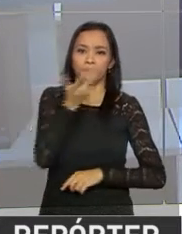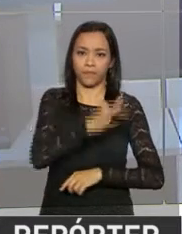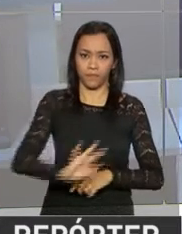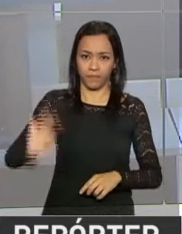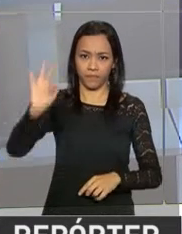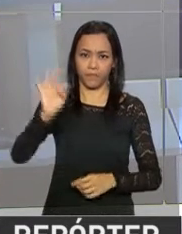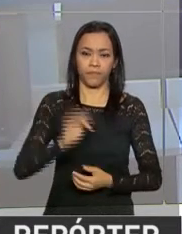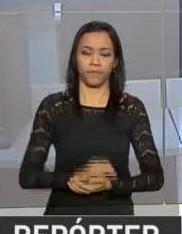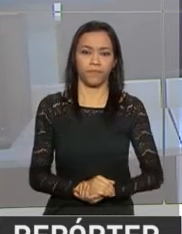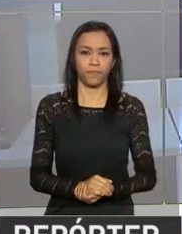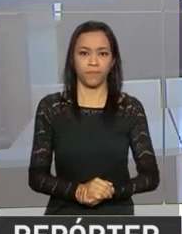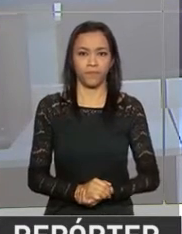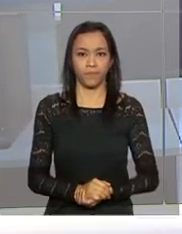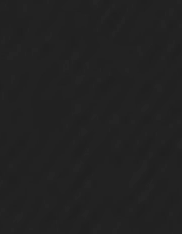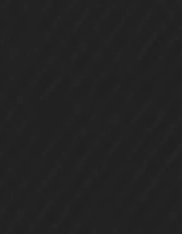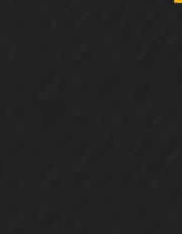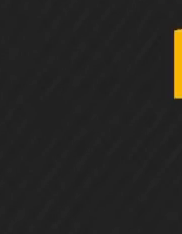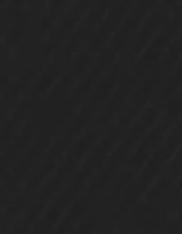tv do governo federal